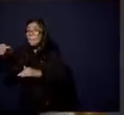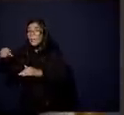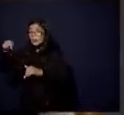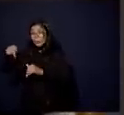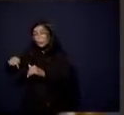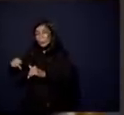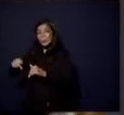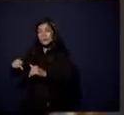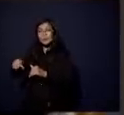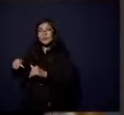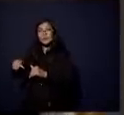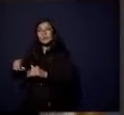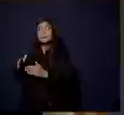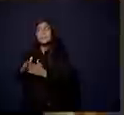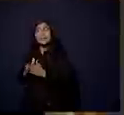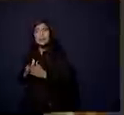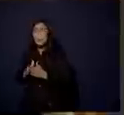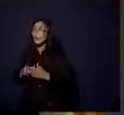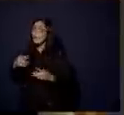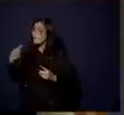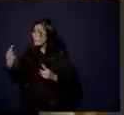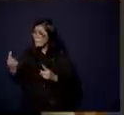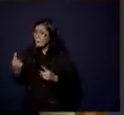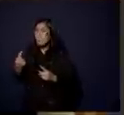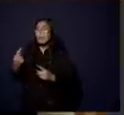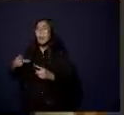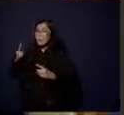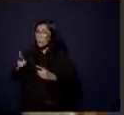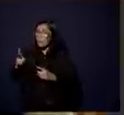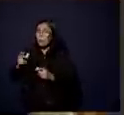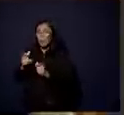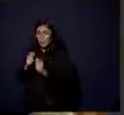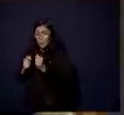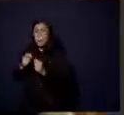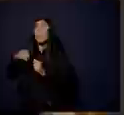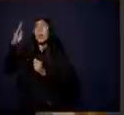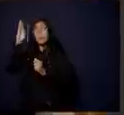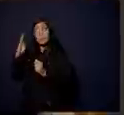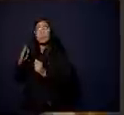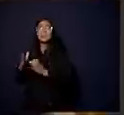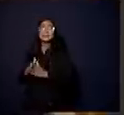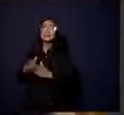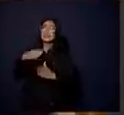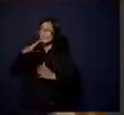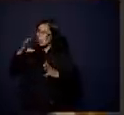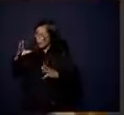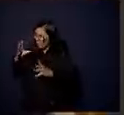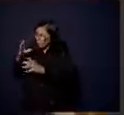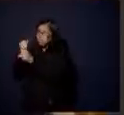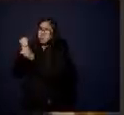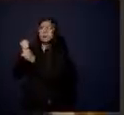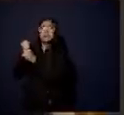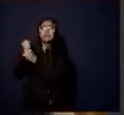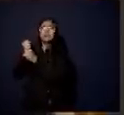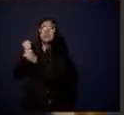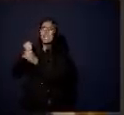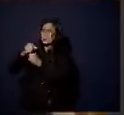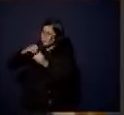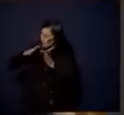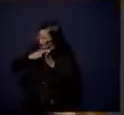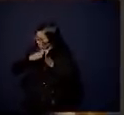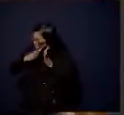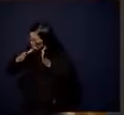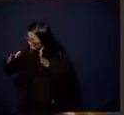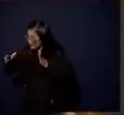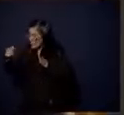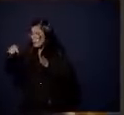produzir E isso acontece de forma generalizada na economia brasileira Então quando você soma tudo isso quando você soma tudo isso